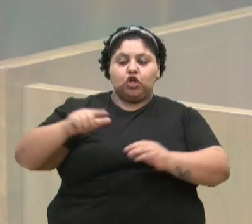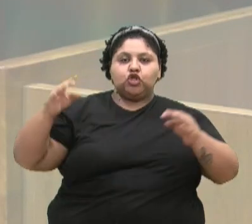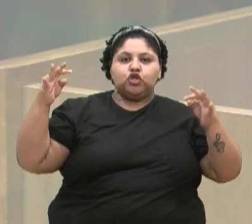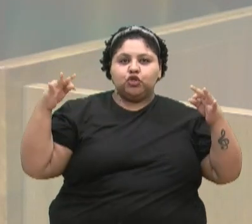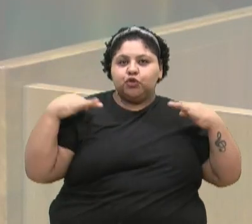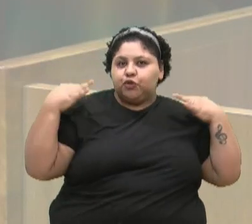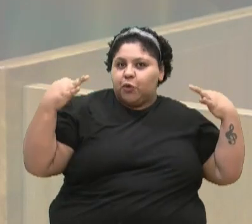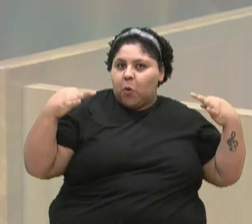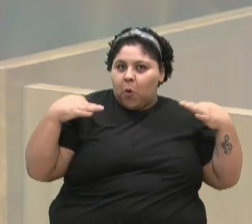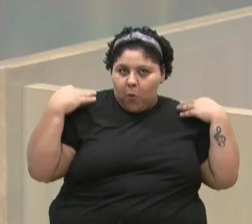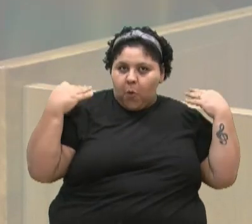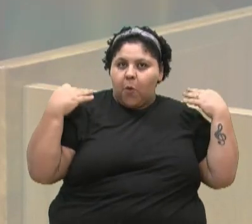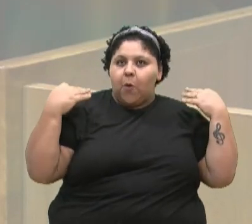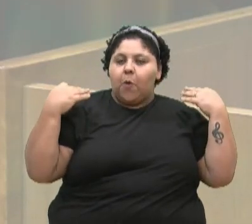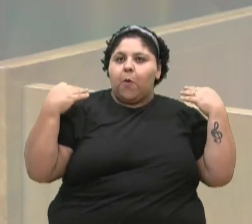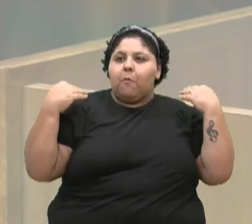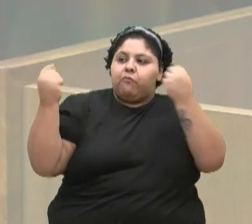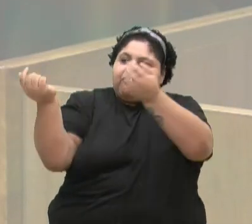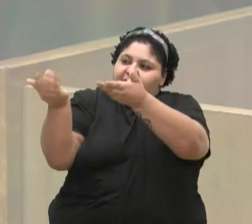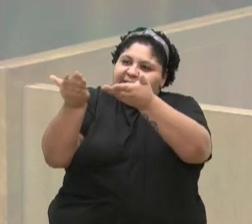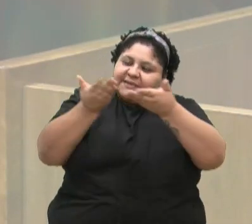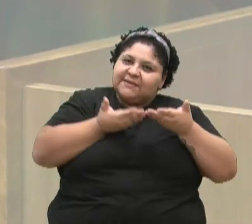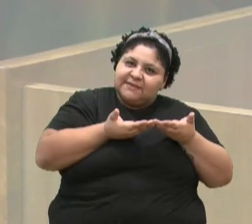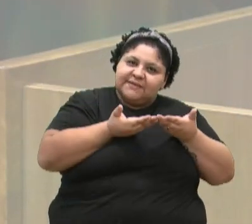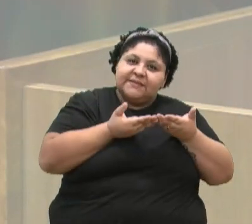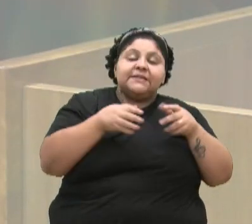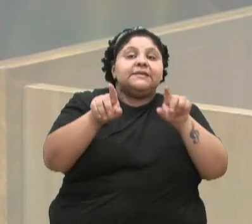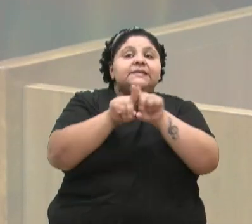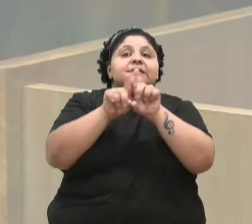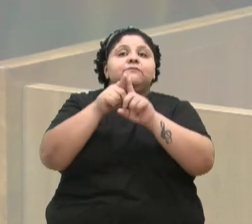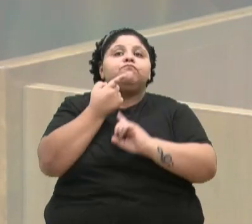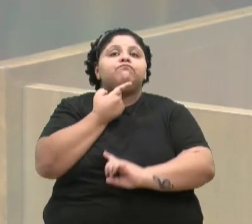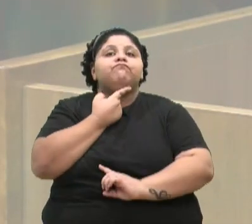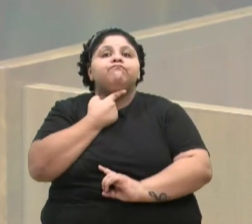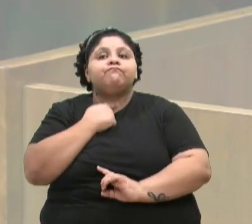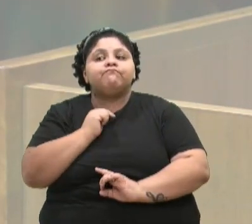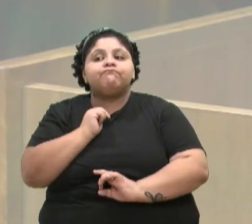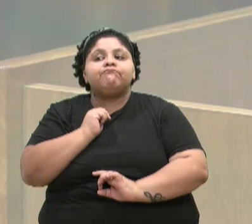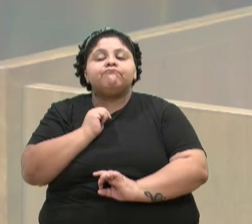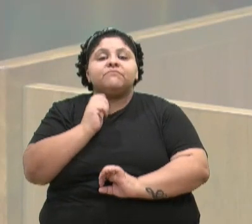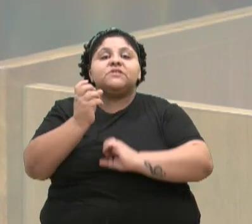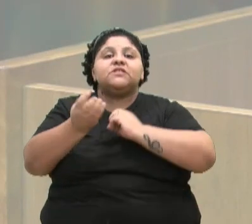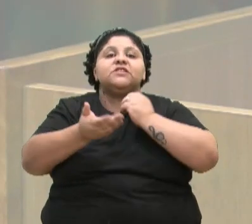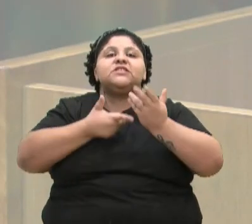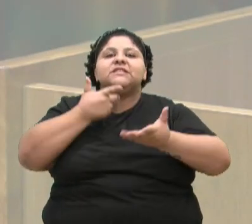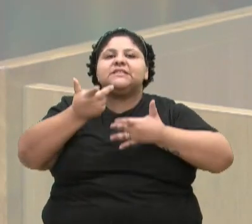e a nossa hospitalidade. E aqui eu gostaria de contar,